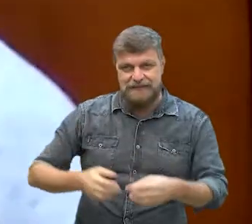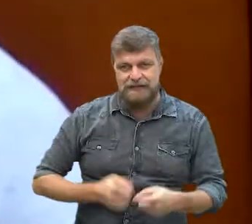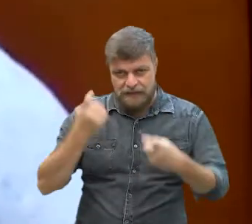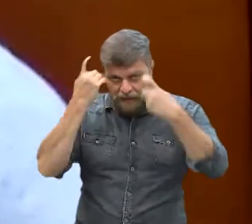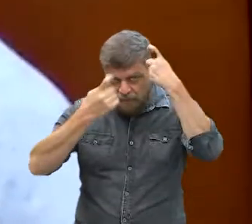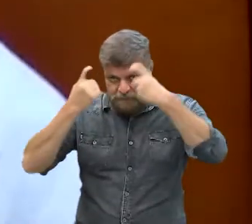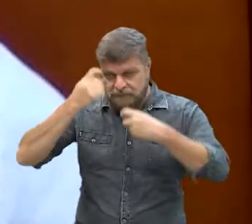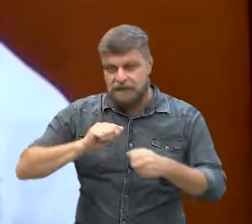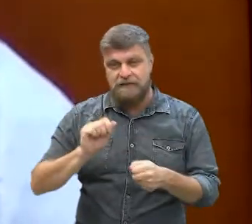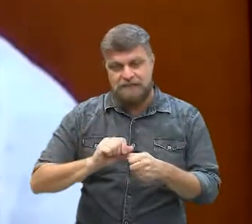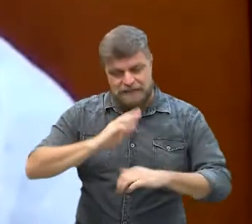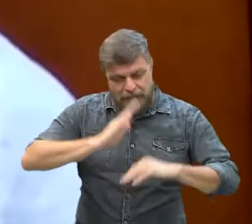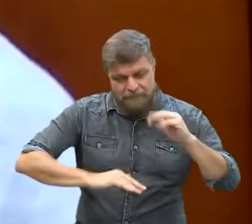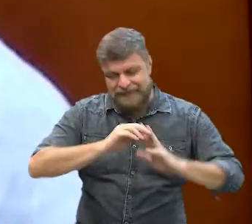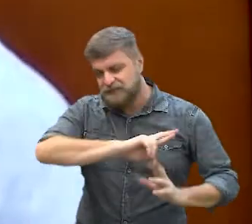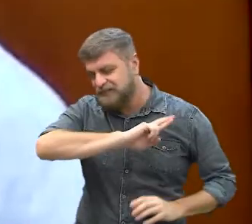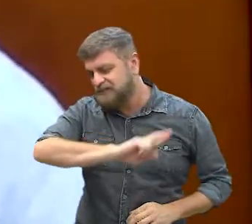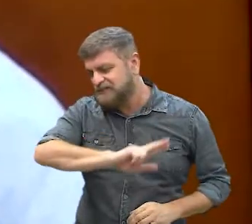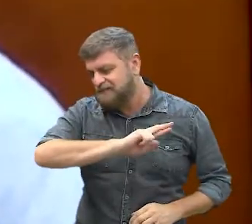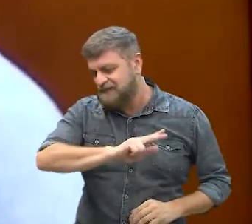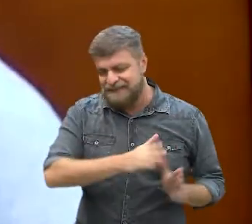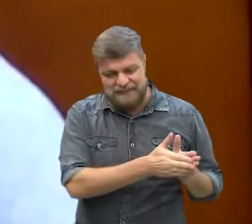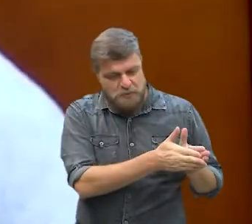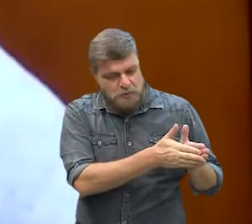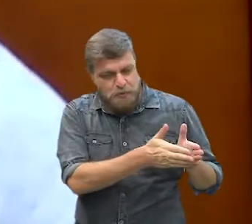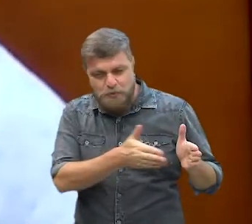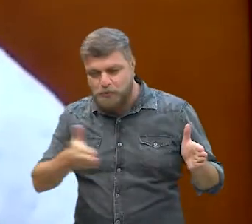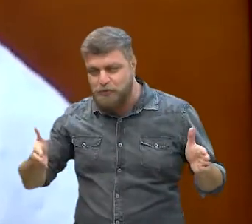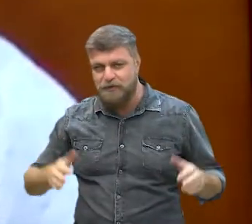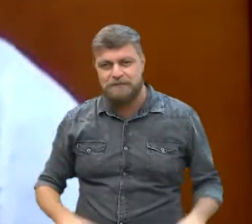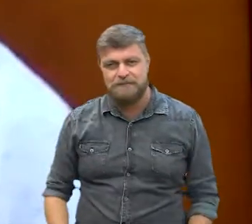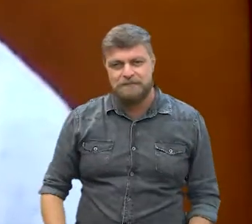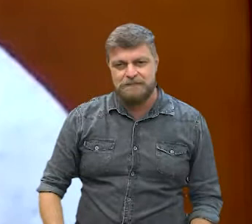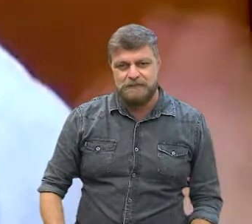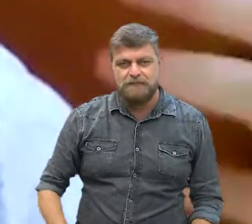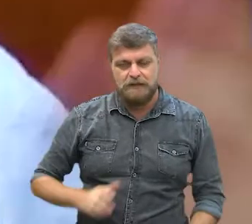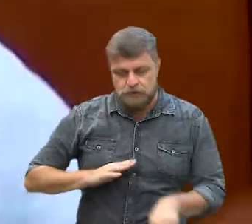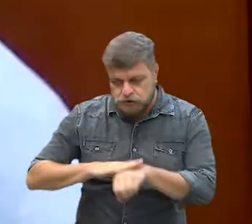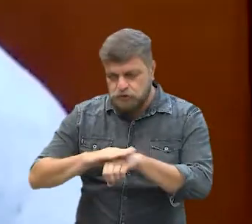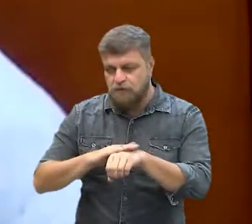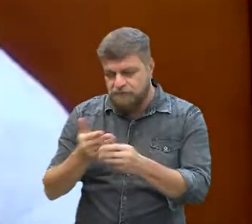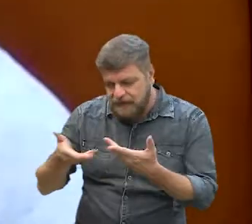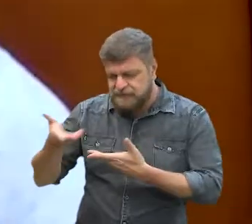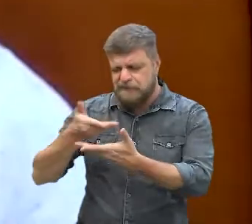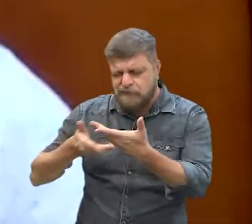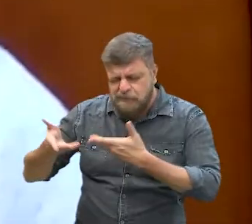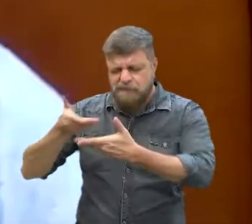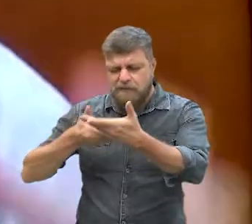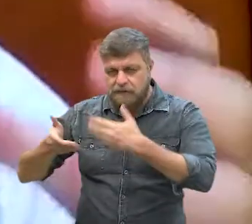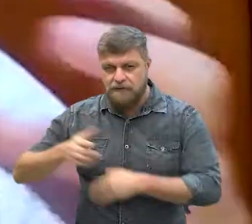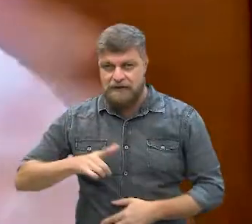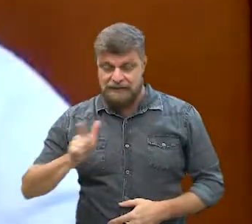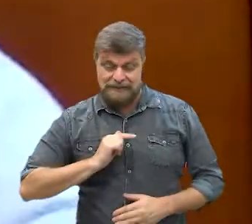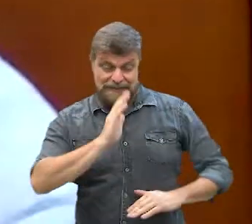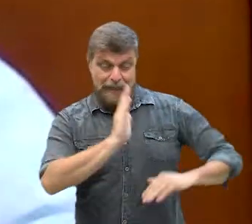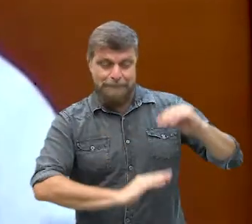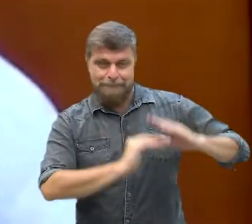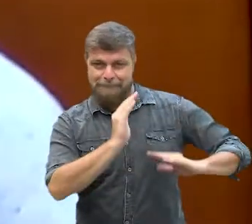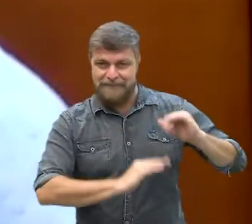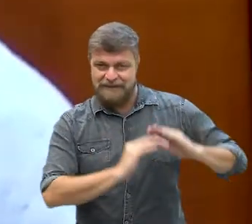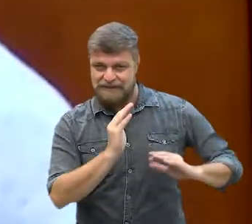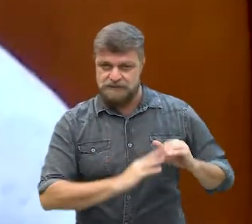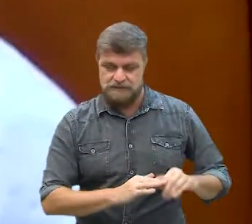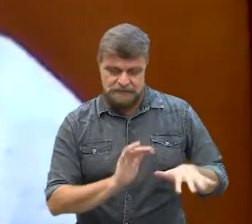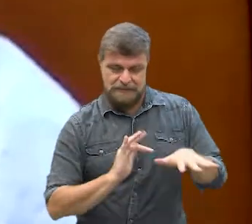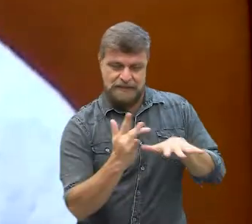feito a diferença, graças a Deus, durante esse tempo todo, assim, bastante, né? Eu e meu sócio, a gente se conversa muito, e aí colocar isso em prática